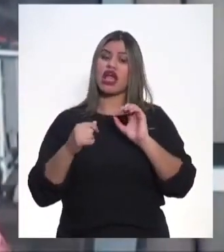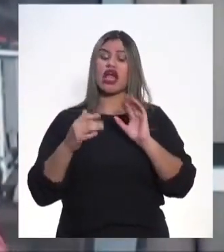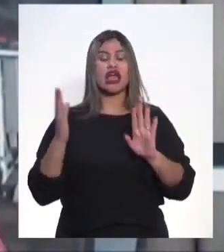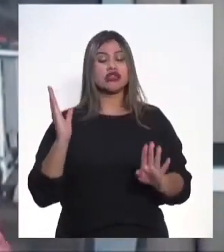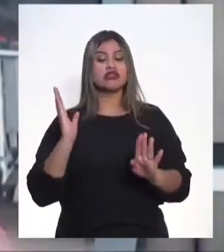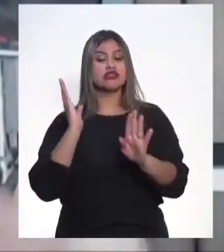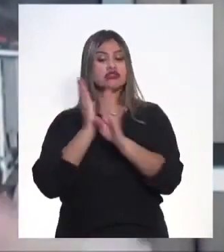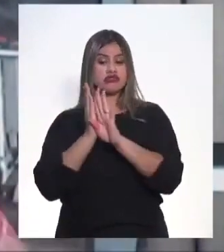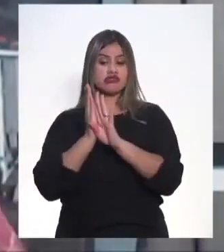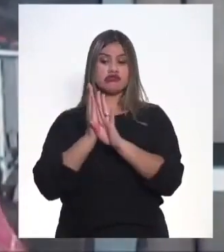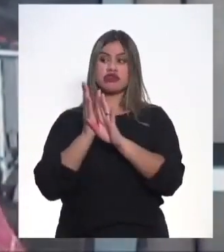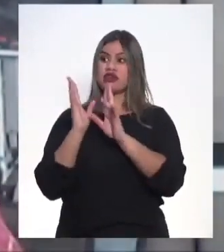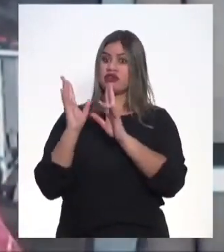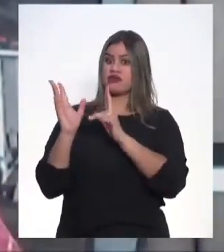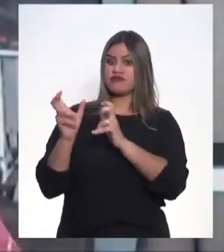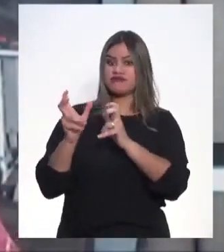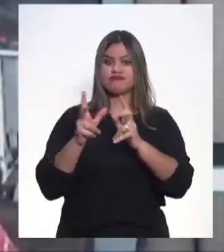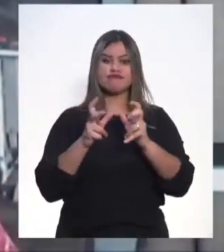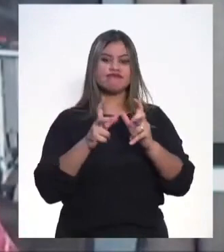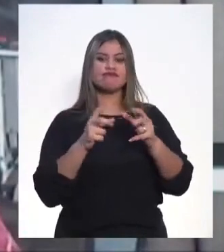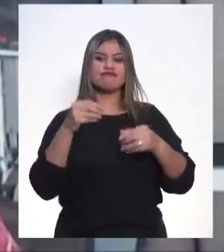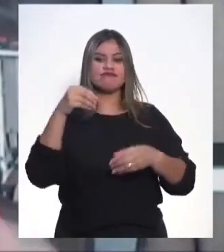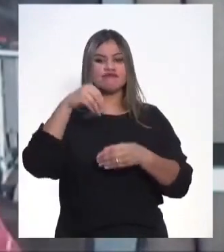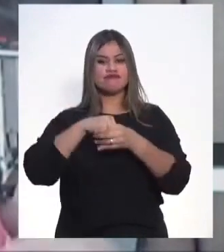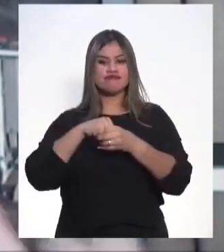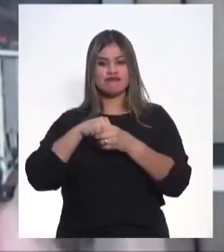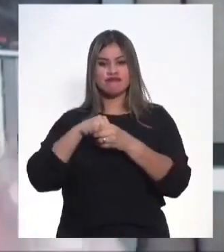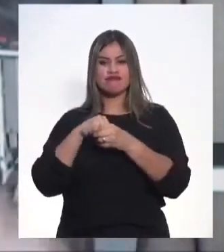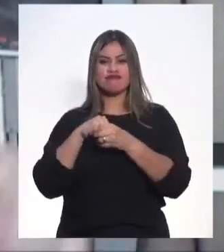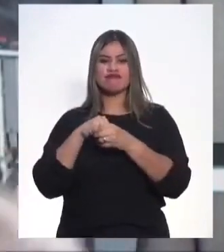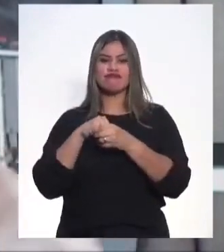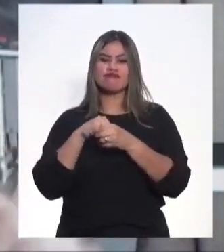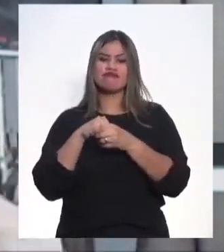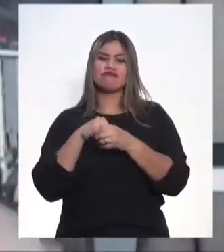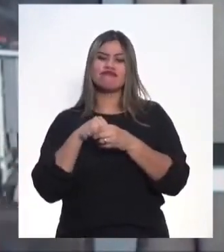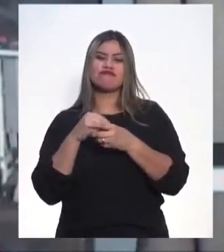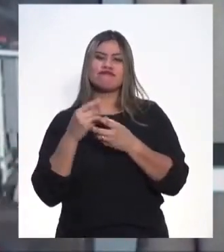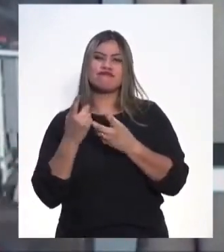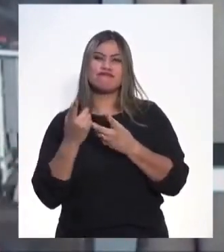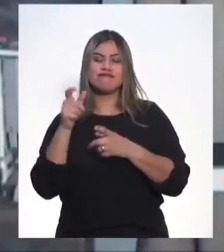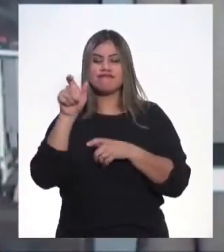identifica e nos reconhece dentro de uma singularidade,